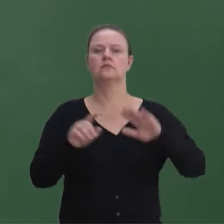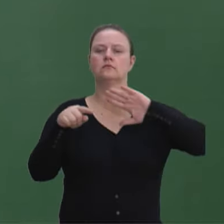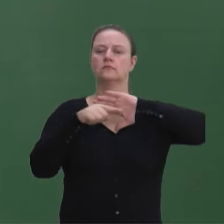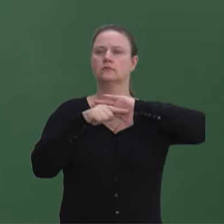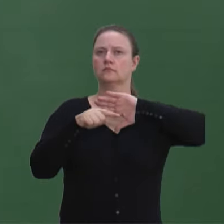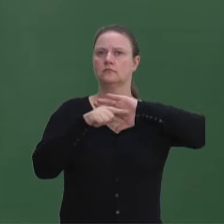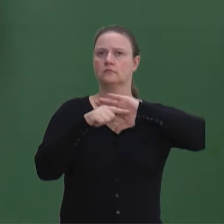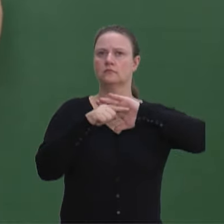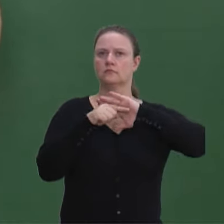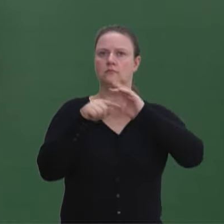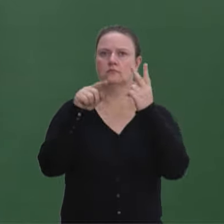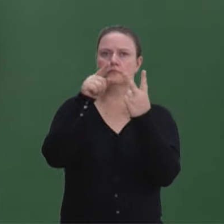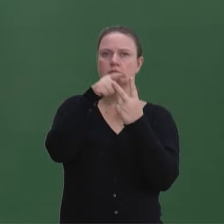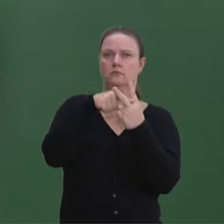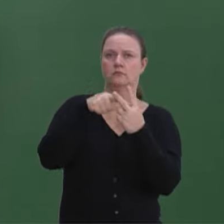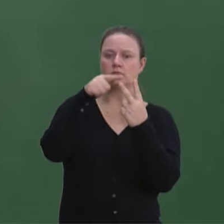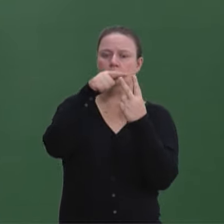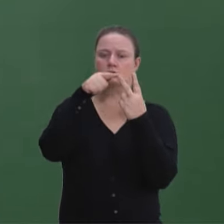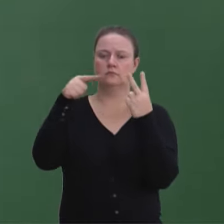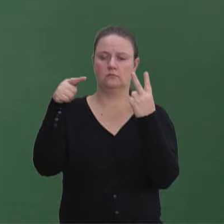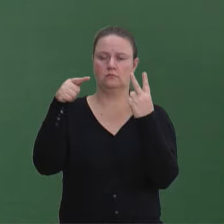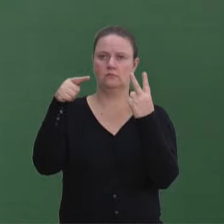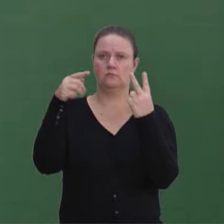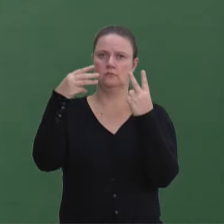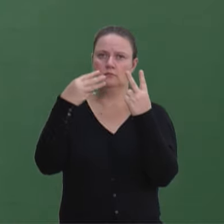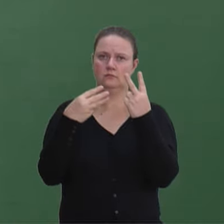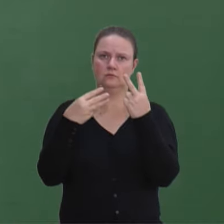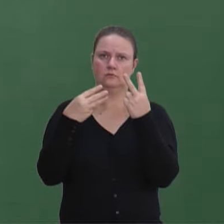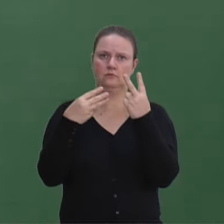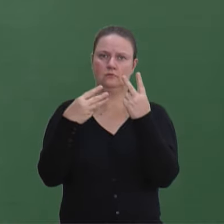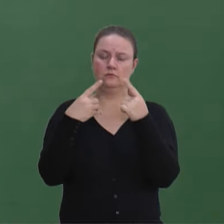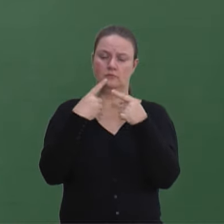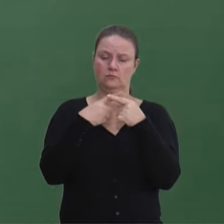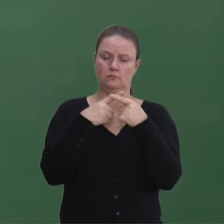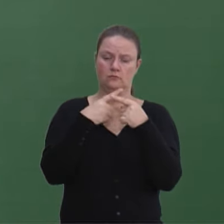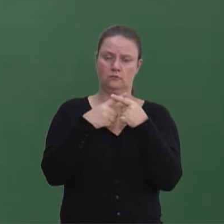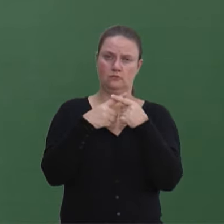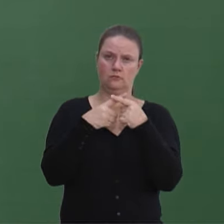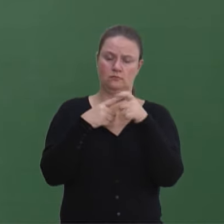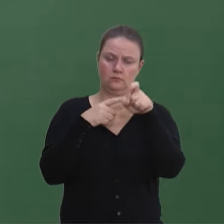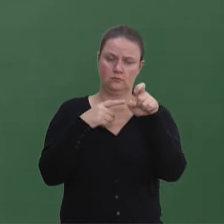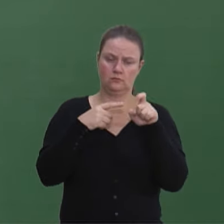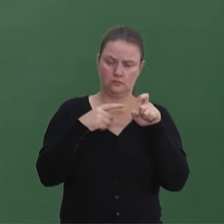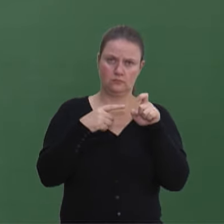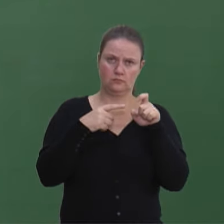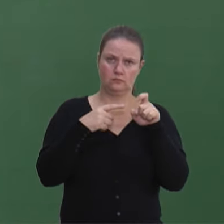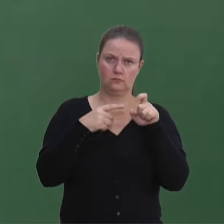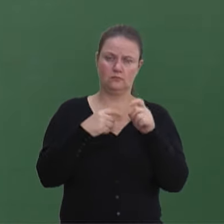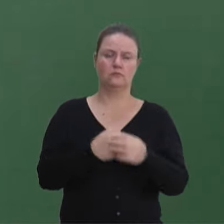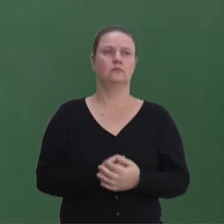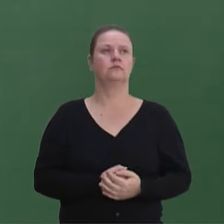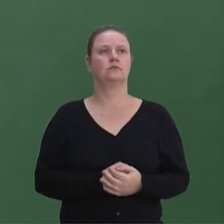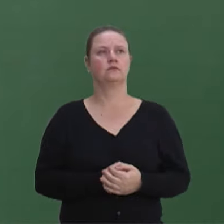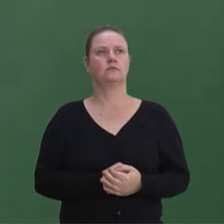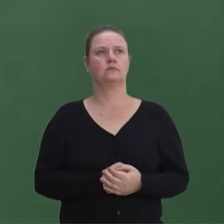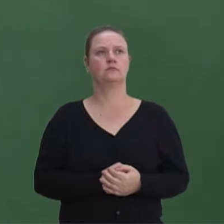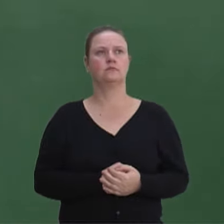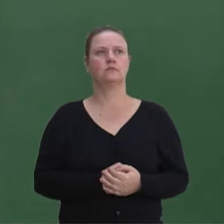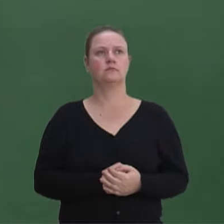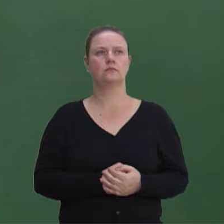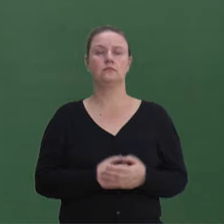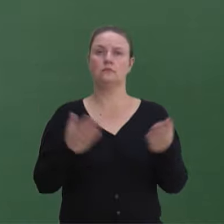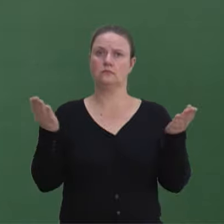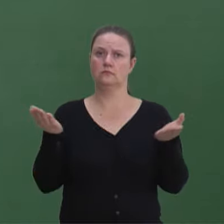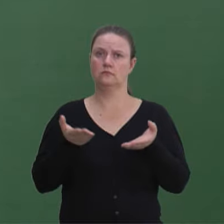menos raiz de 3. Multipliquei raiz de 3 por x, raiz de 3x. Multipliquei raiz de